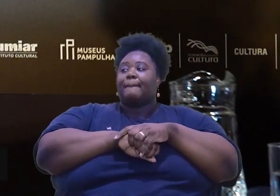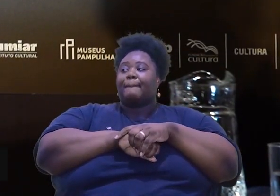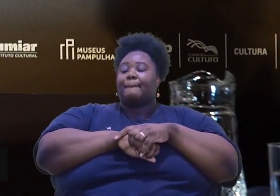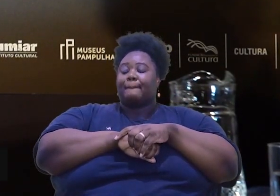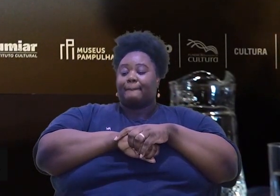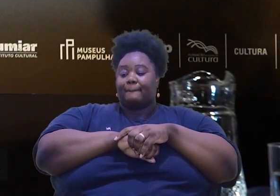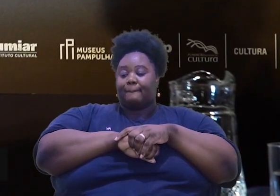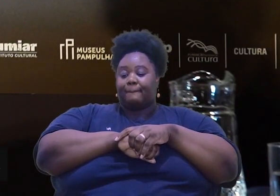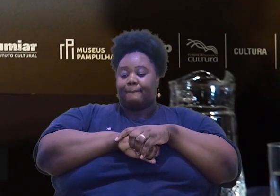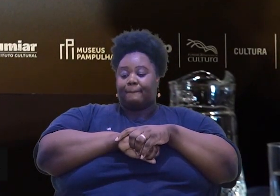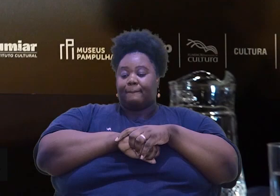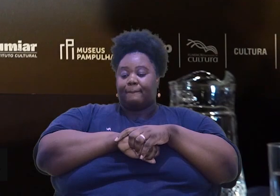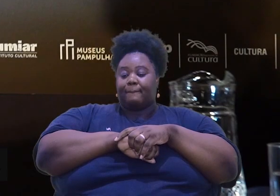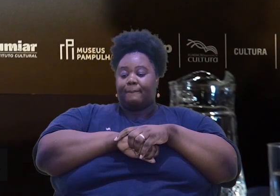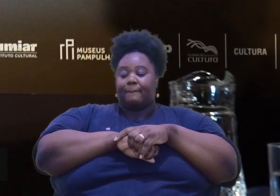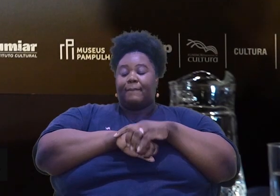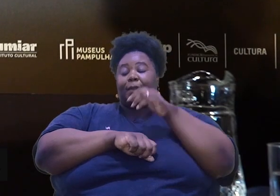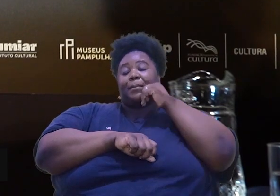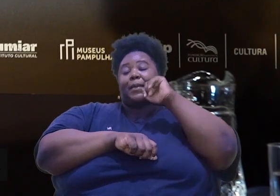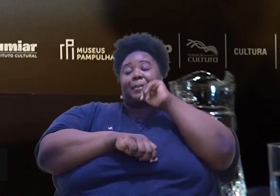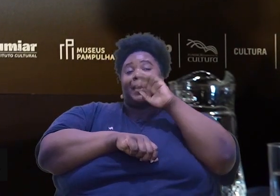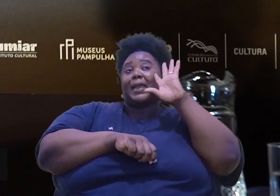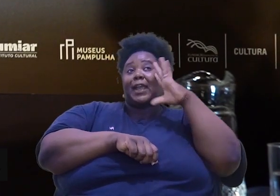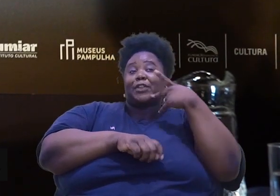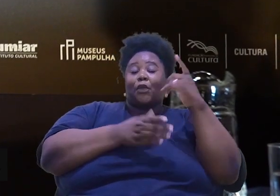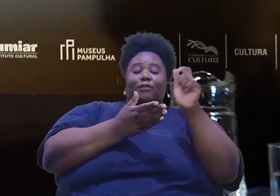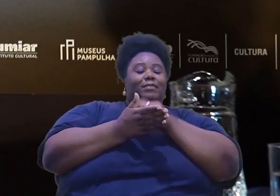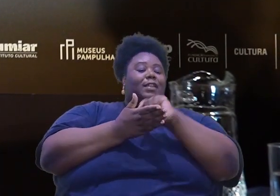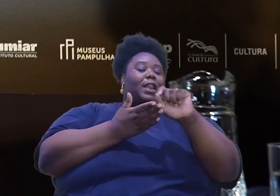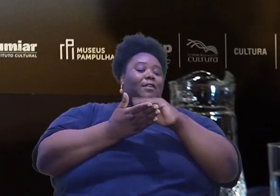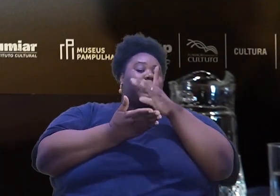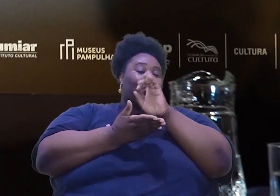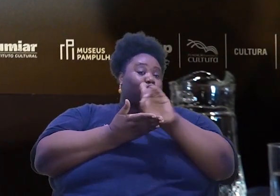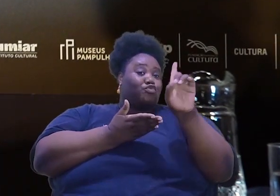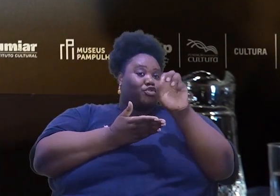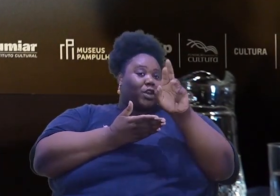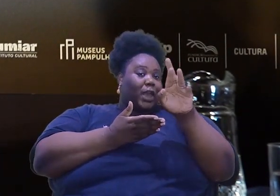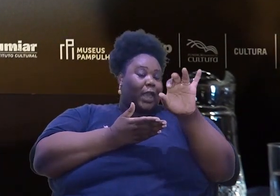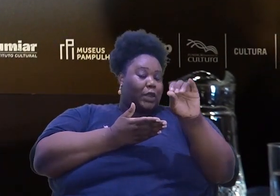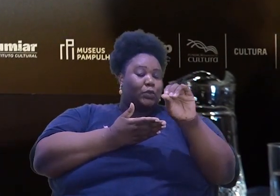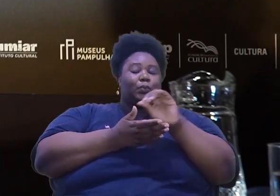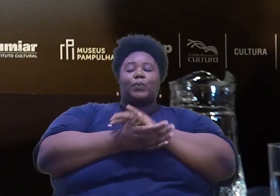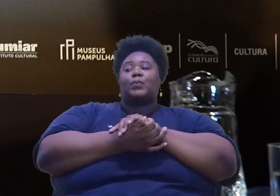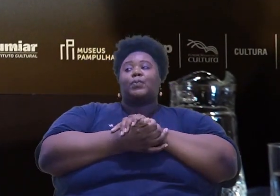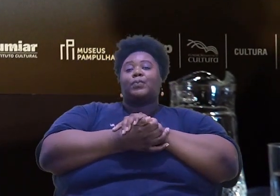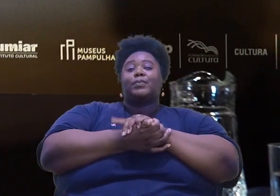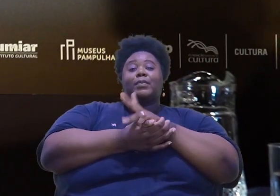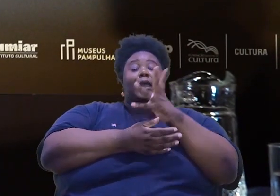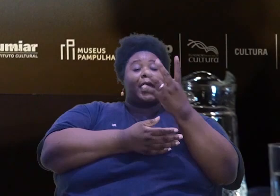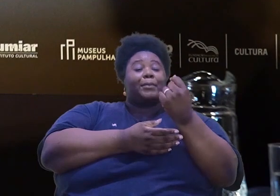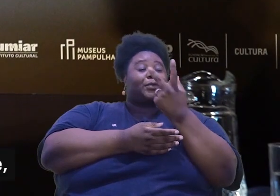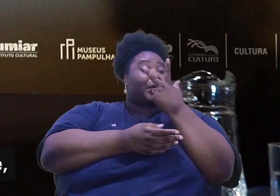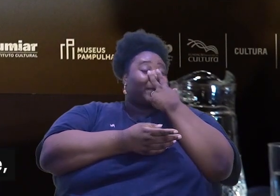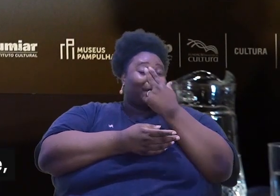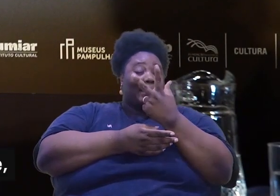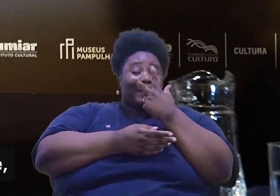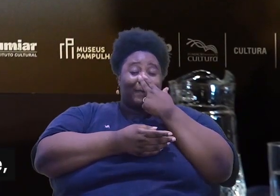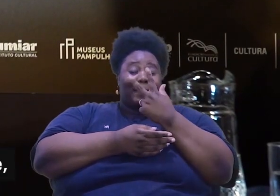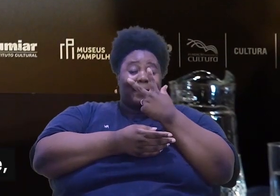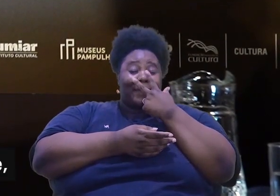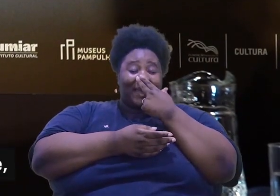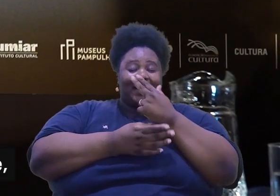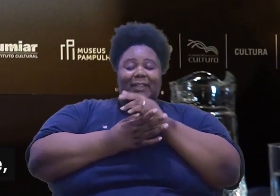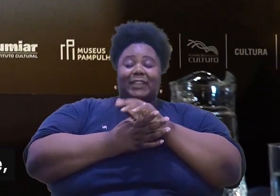minha mãe resolve escrever um diário que é muito semelhante ao diário